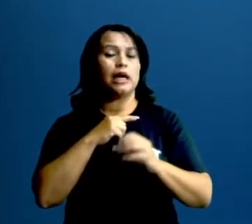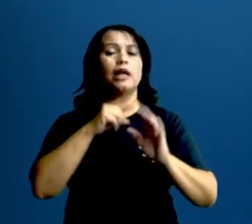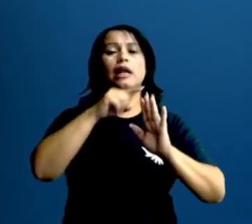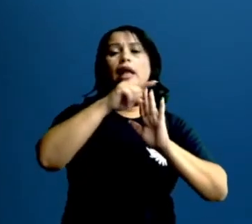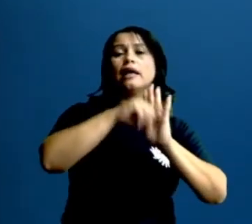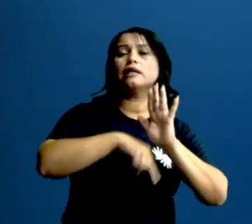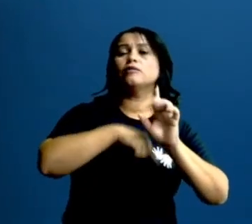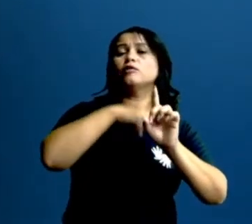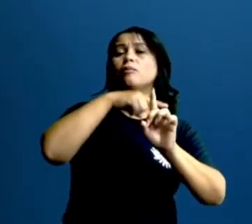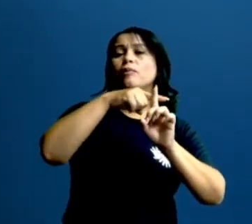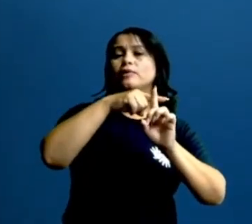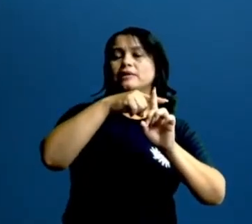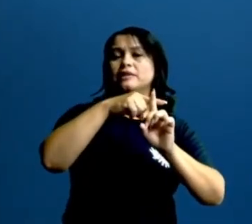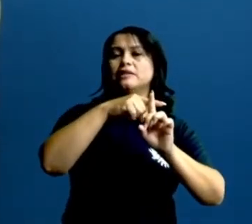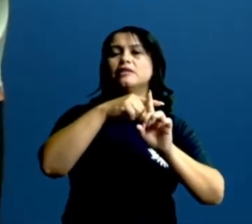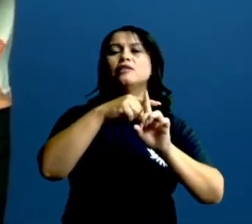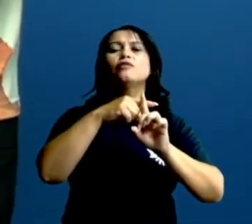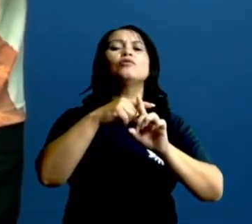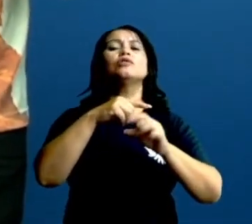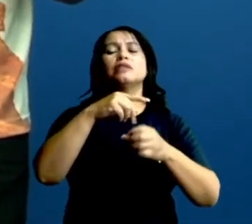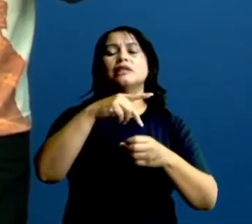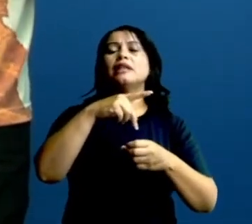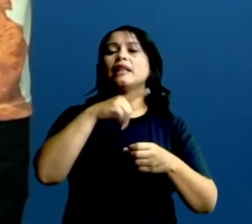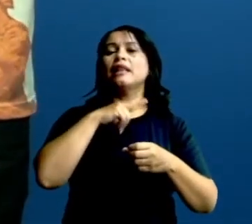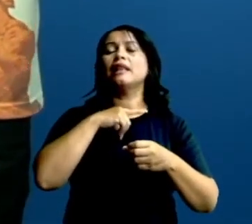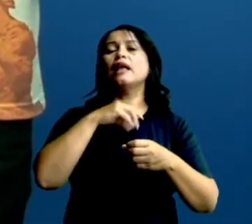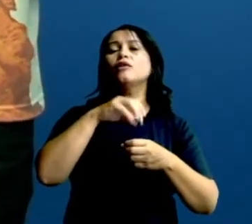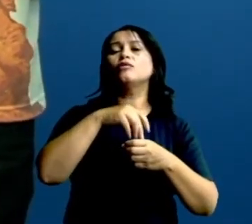negativos e positivos, elétrons e prótons. E